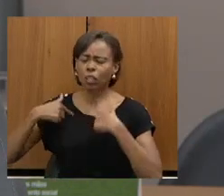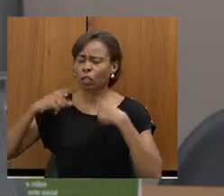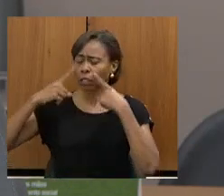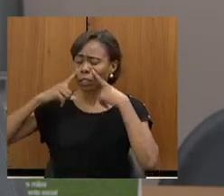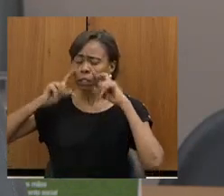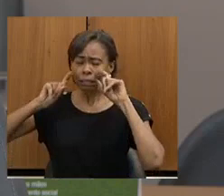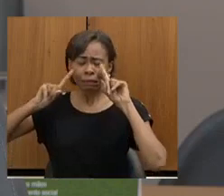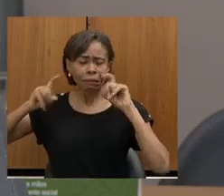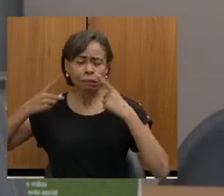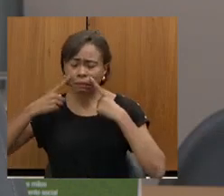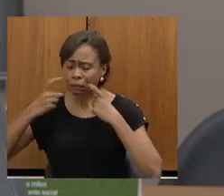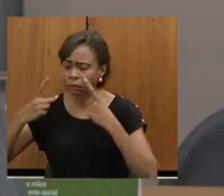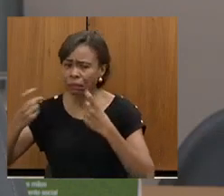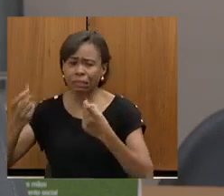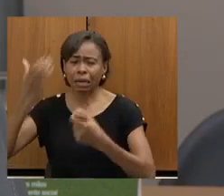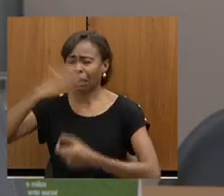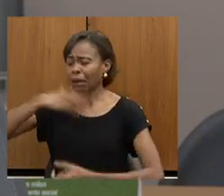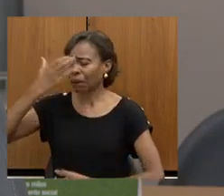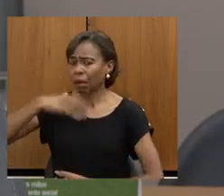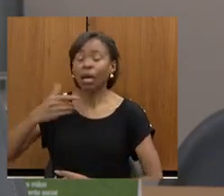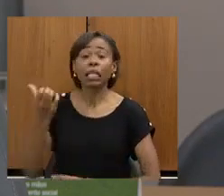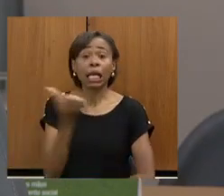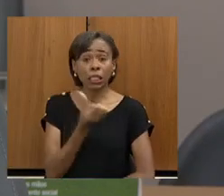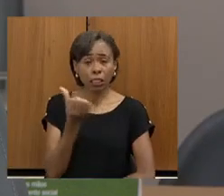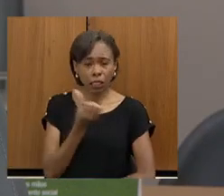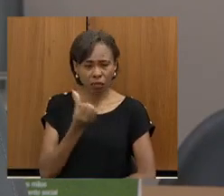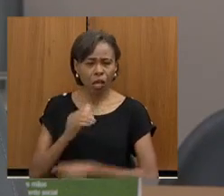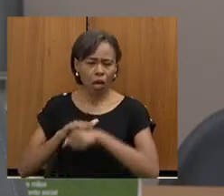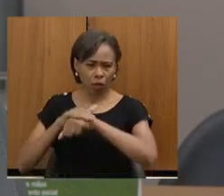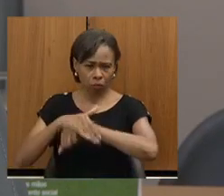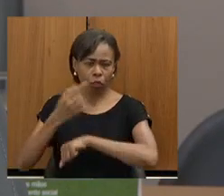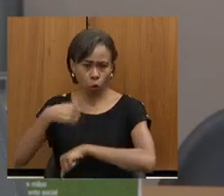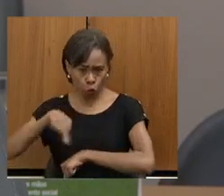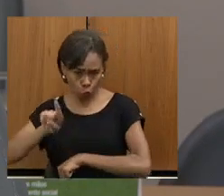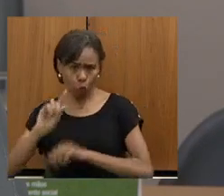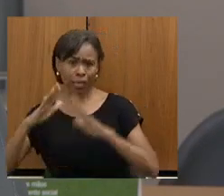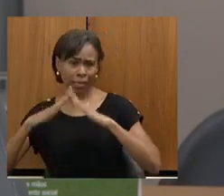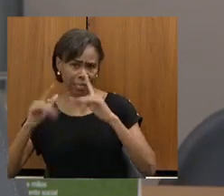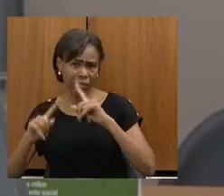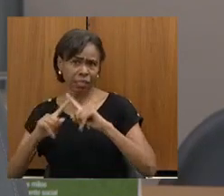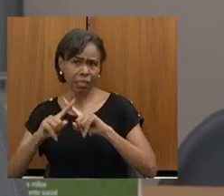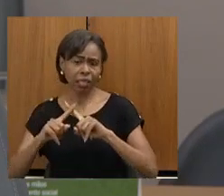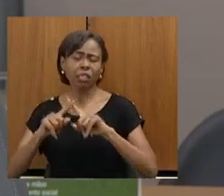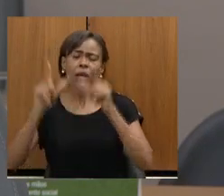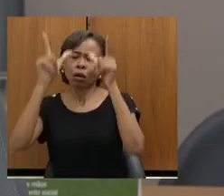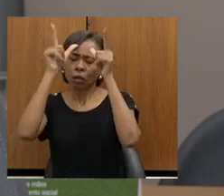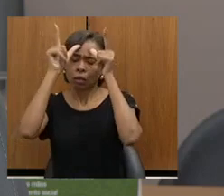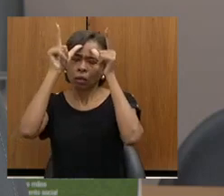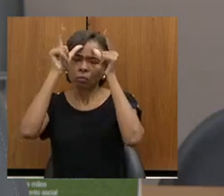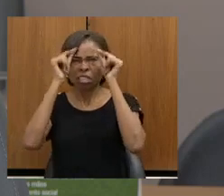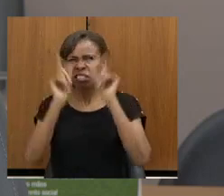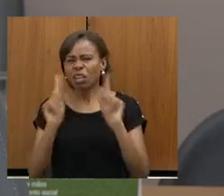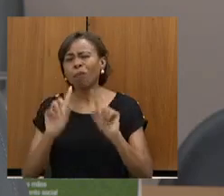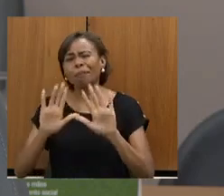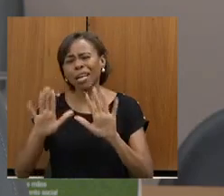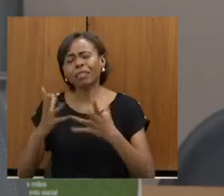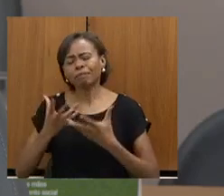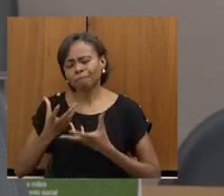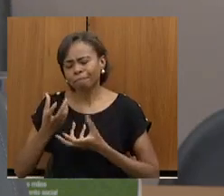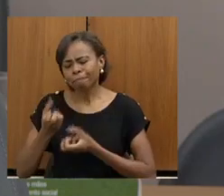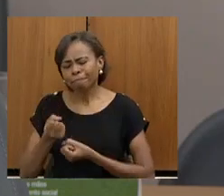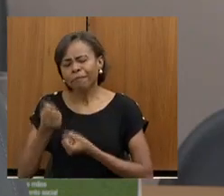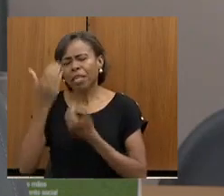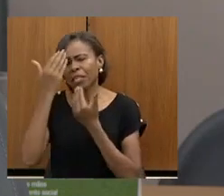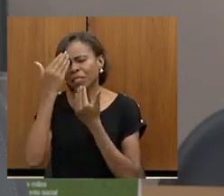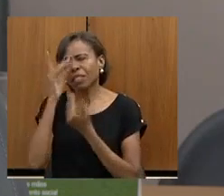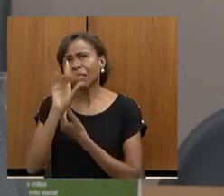E, na sexta-noite, eu fui à igreja um pouco mais não aliviada, mas mais acolhida. Agradecer a